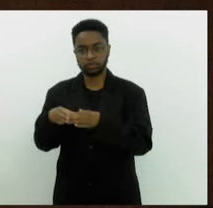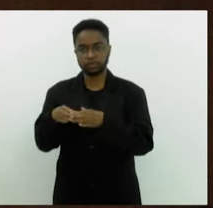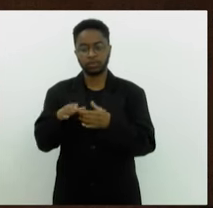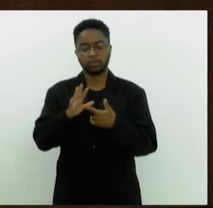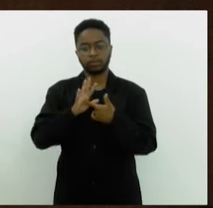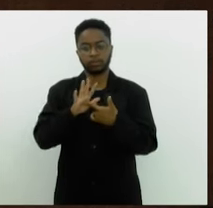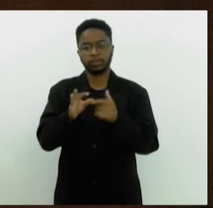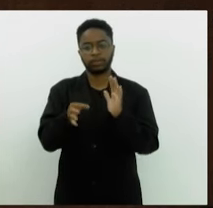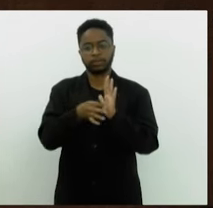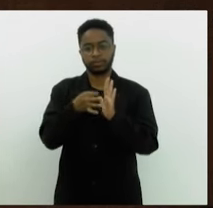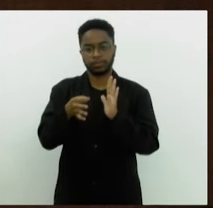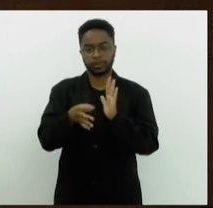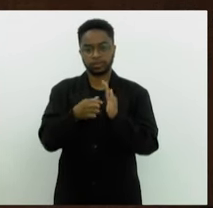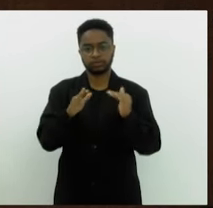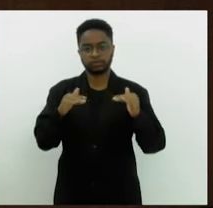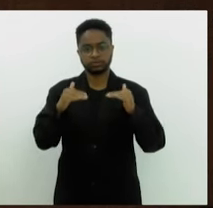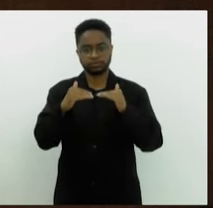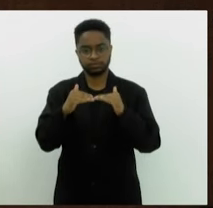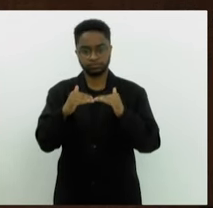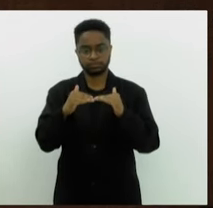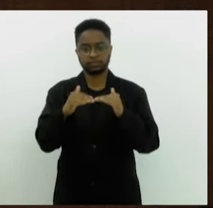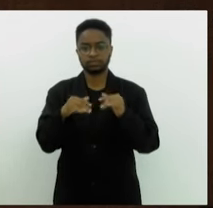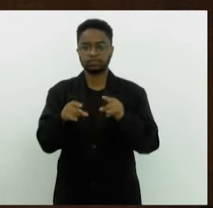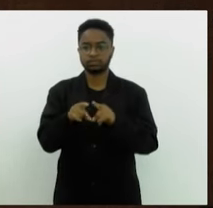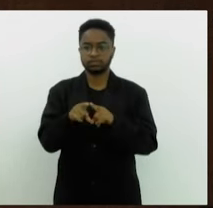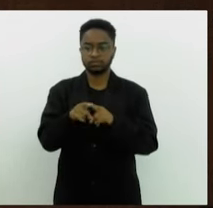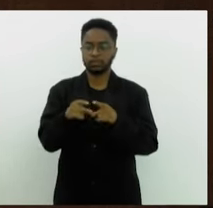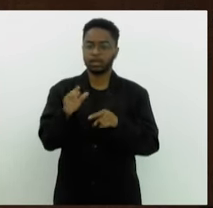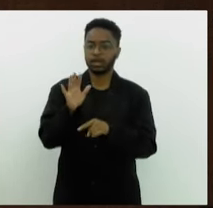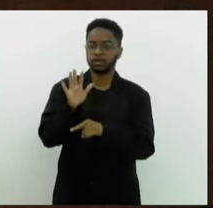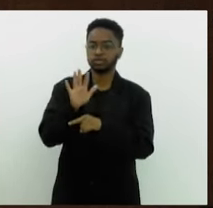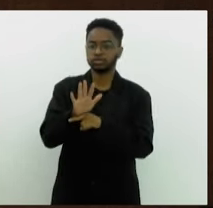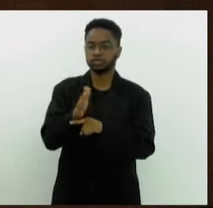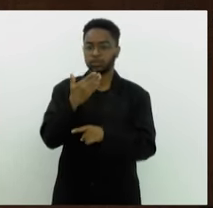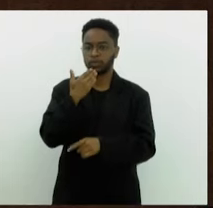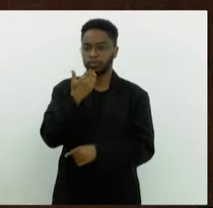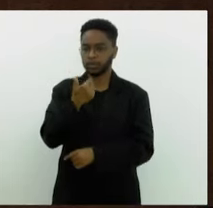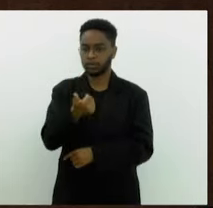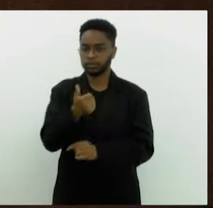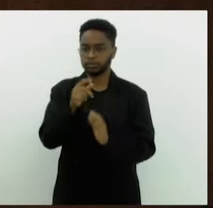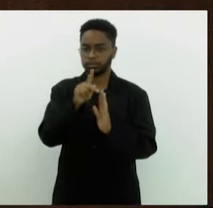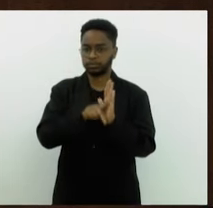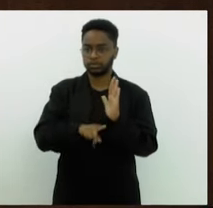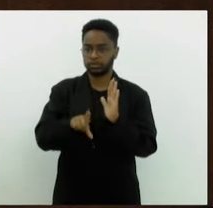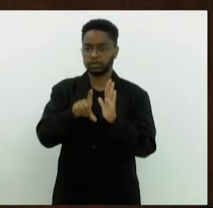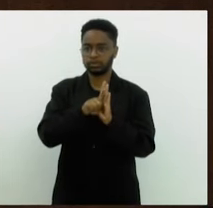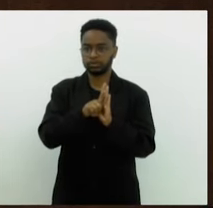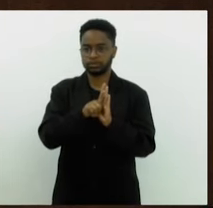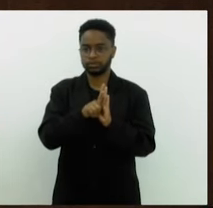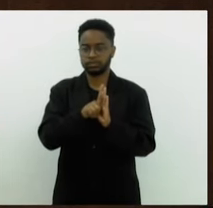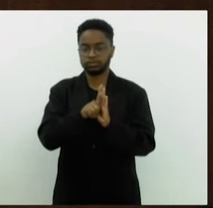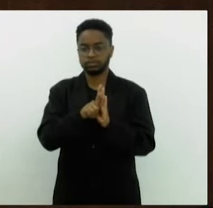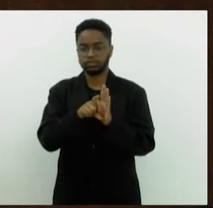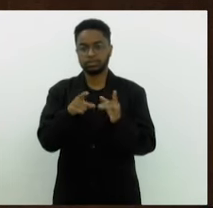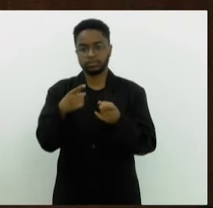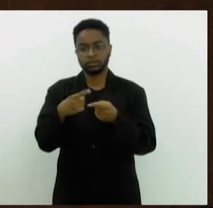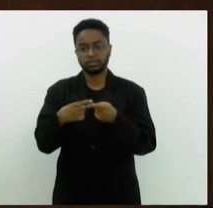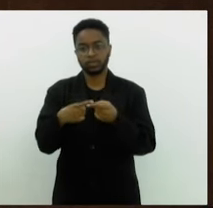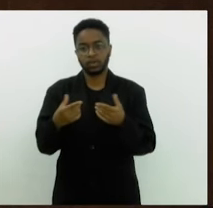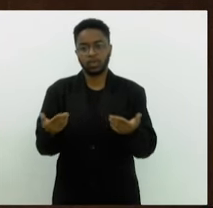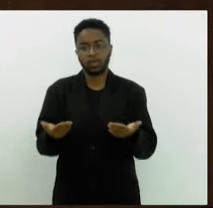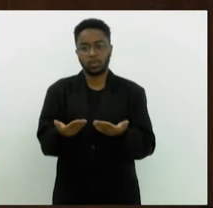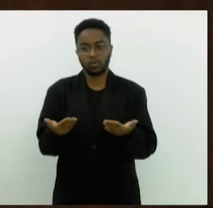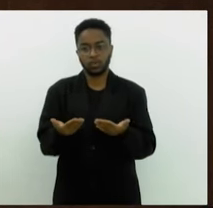seus pareceres de acordo, que contribuíram para melhorar esse projeto, para que fosse